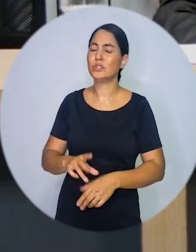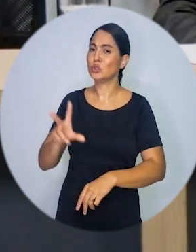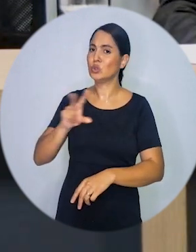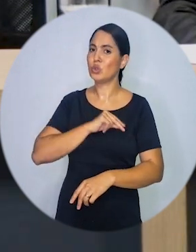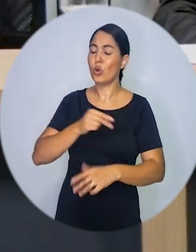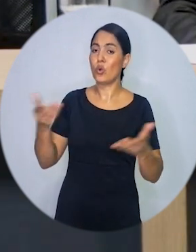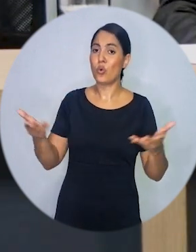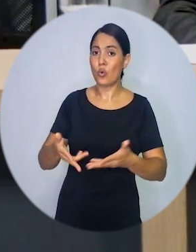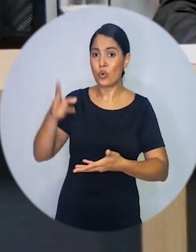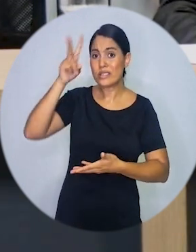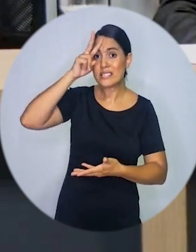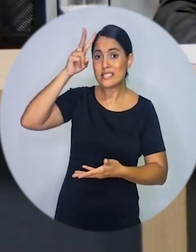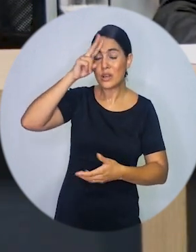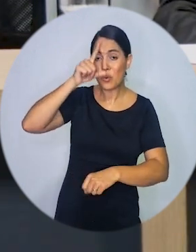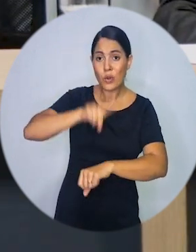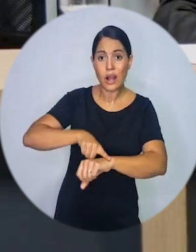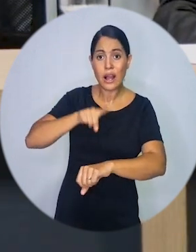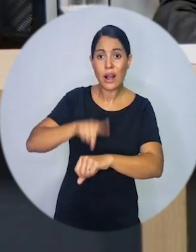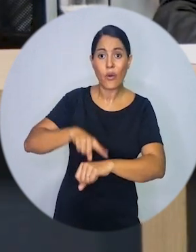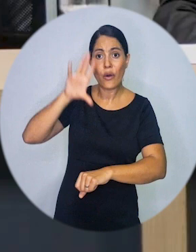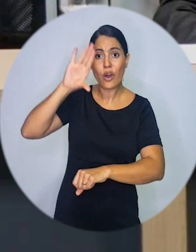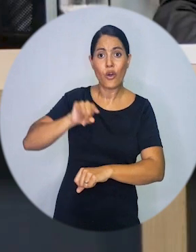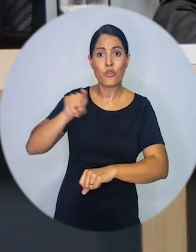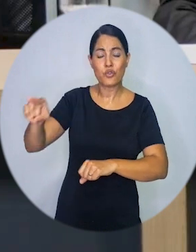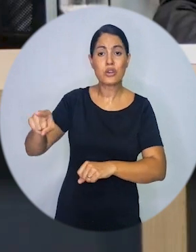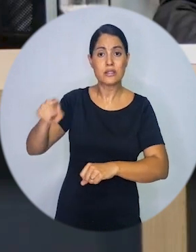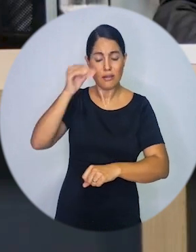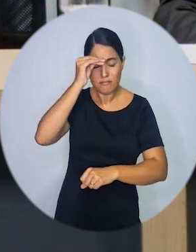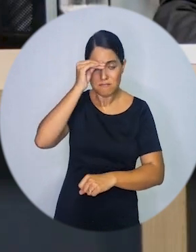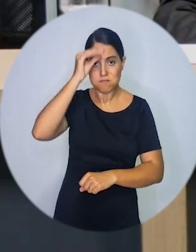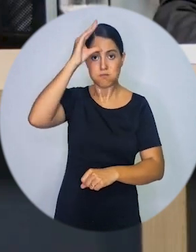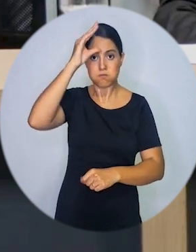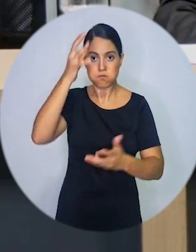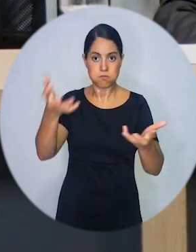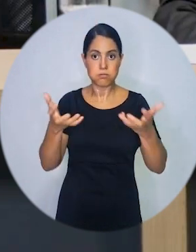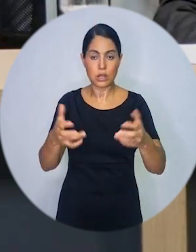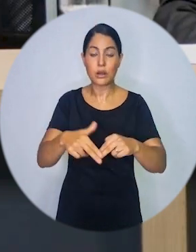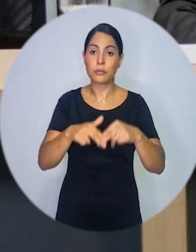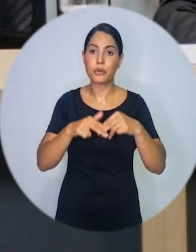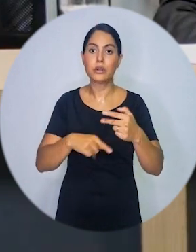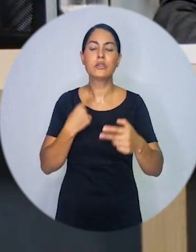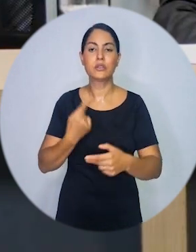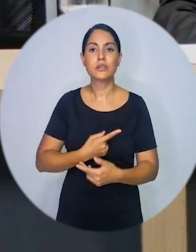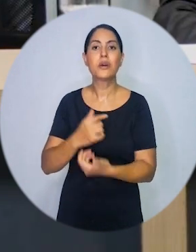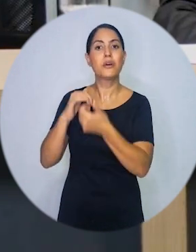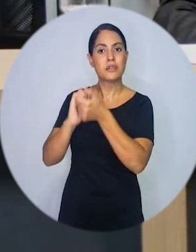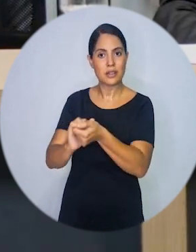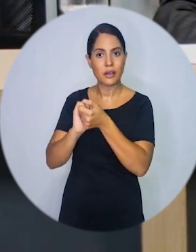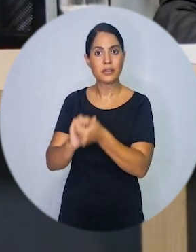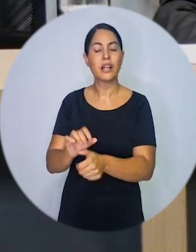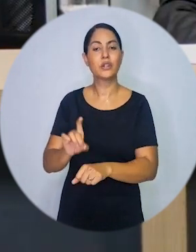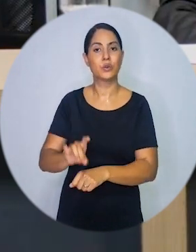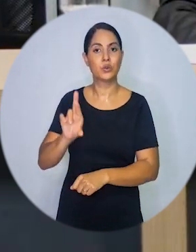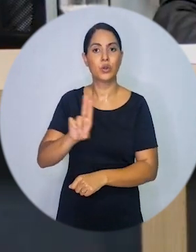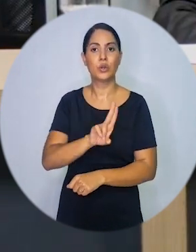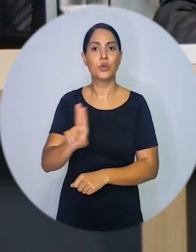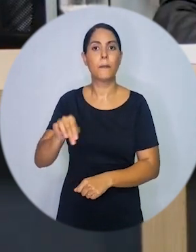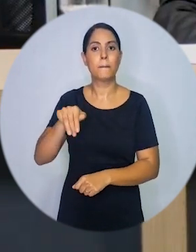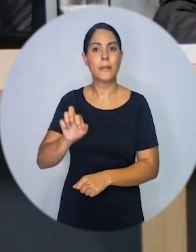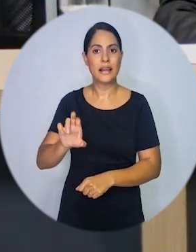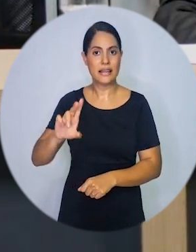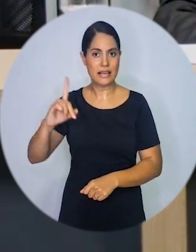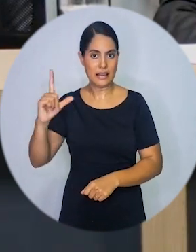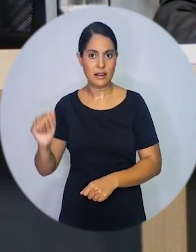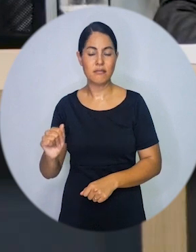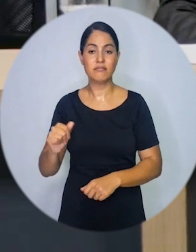tanto, não é assim? Numa segunda-feira, essa hora da noite, vocês estão aqui buscando conhecimento. Por isso que todos nós temos que saudar a